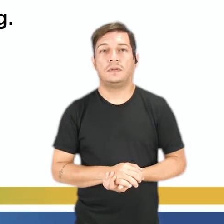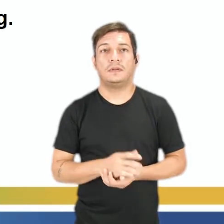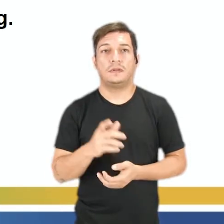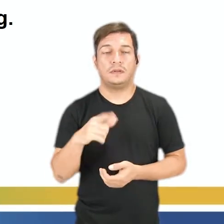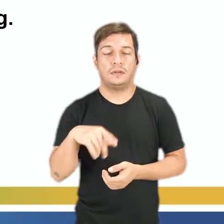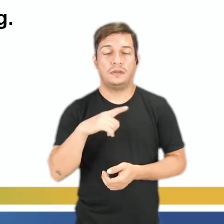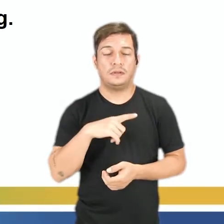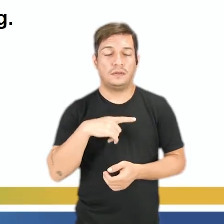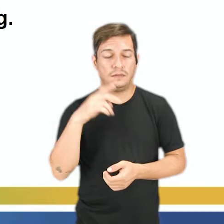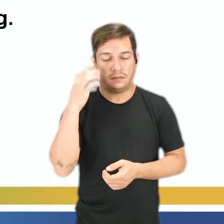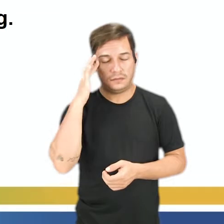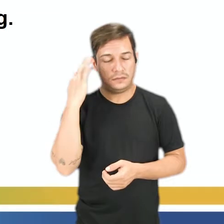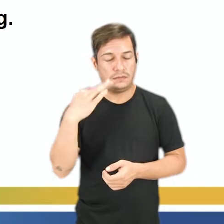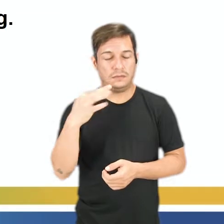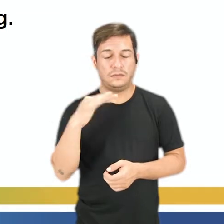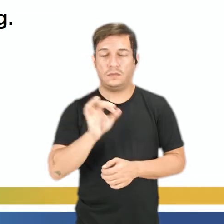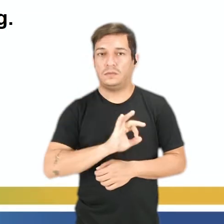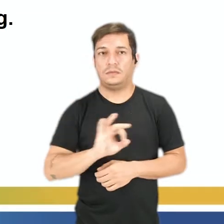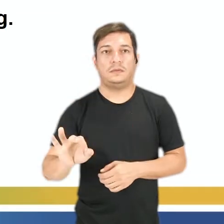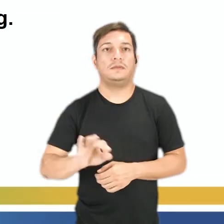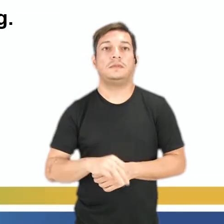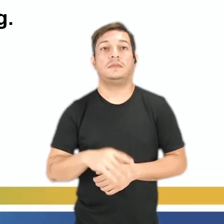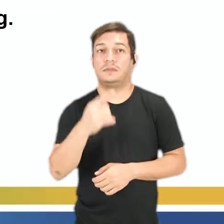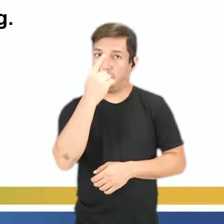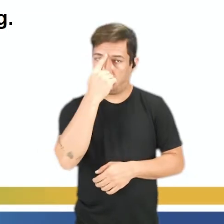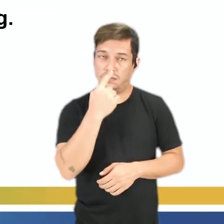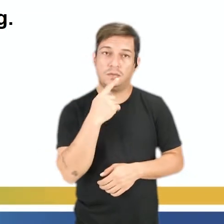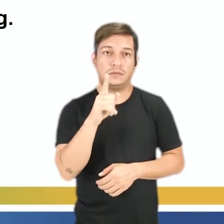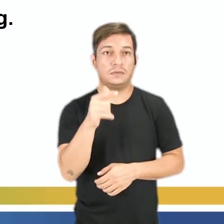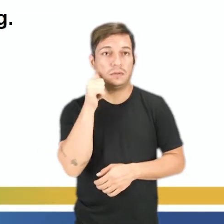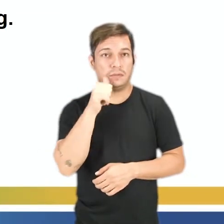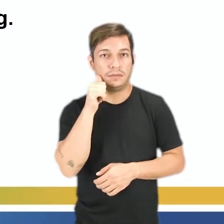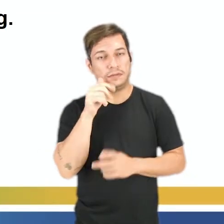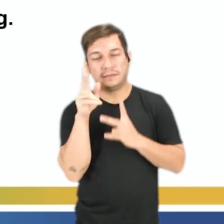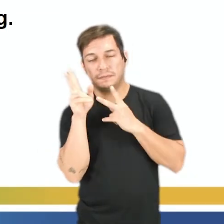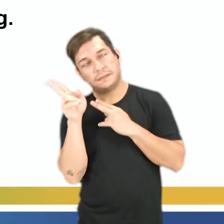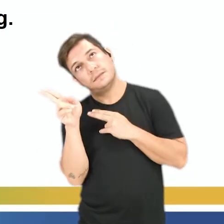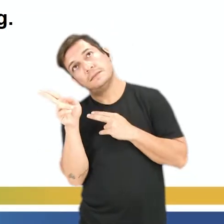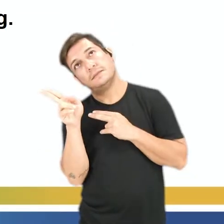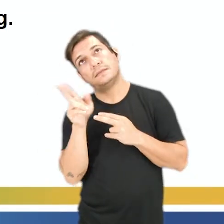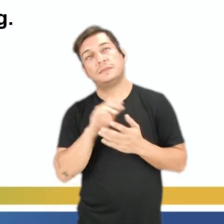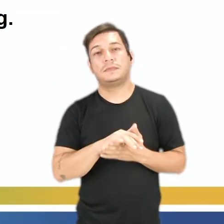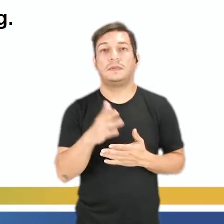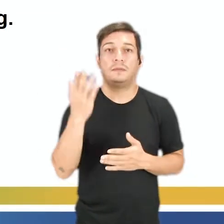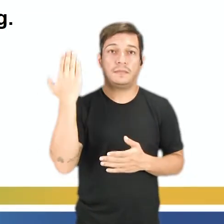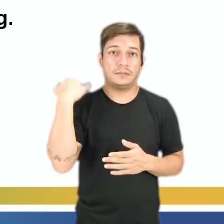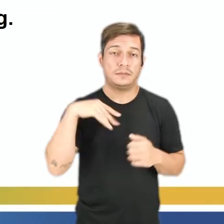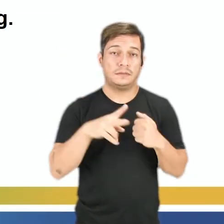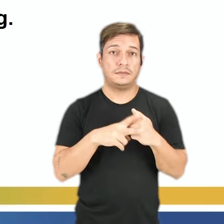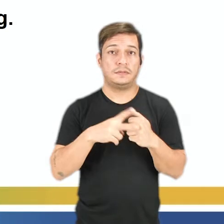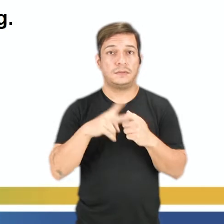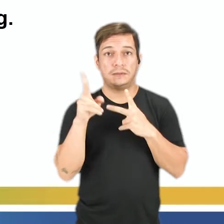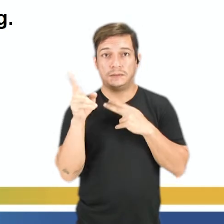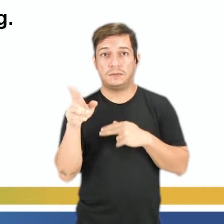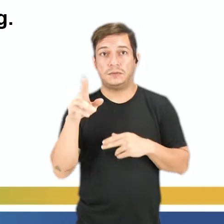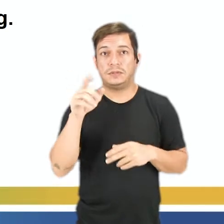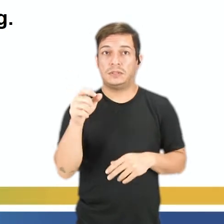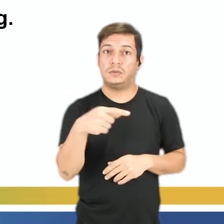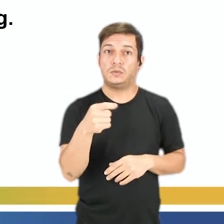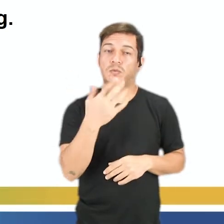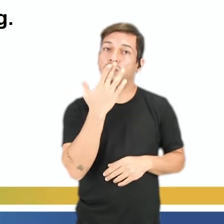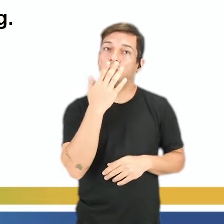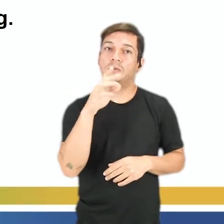cabeça terrível hoje de manhã. E essa imagem é uma garota dormindo. O passado do verbo dormir está ali, ó, de